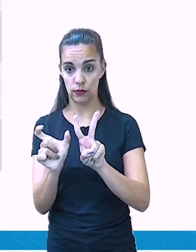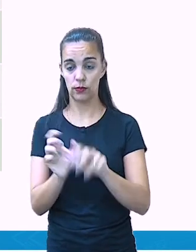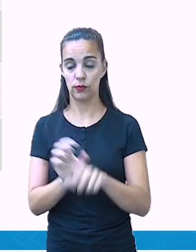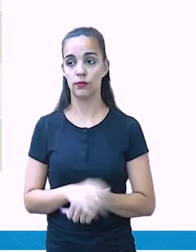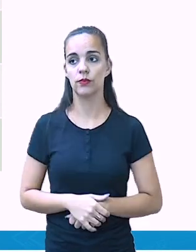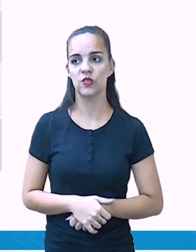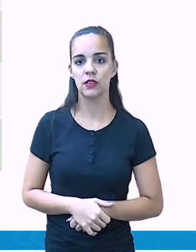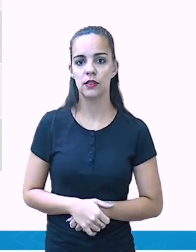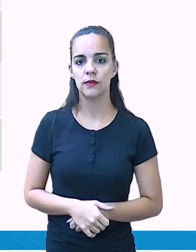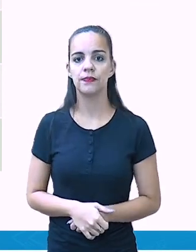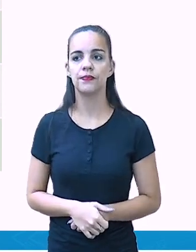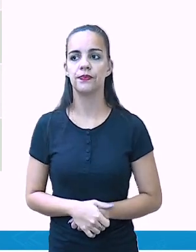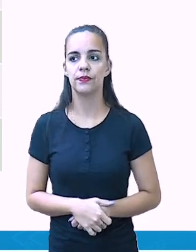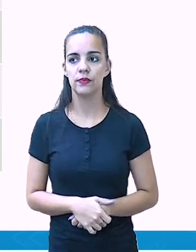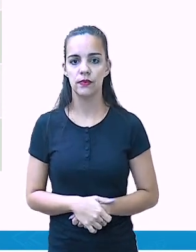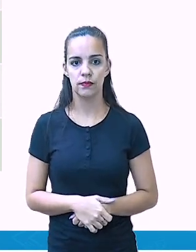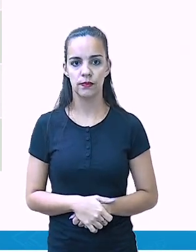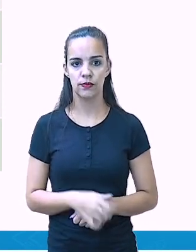uma dissílaba.